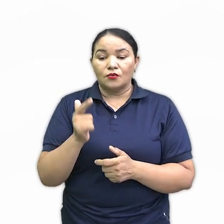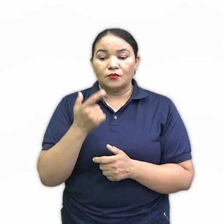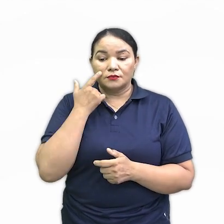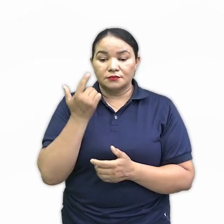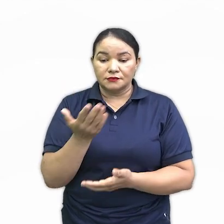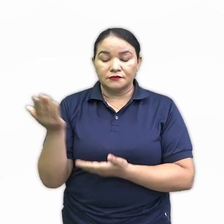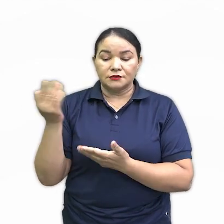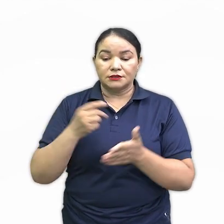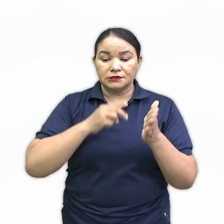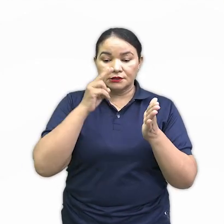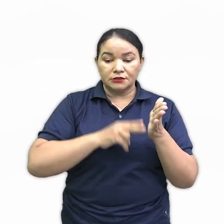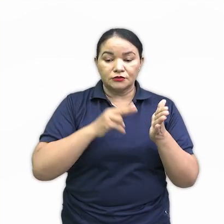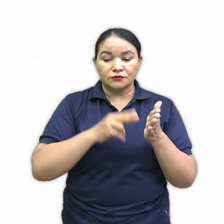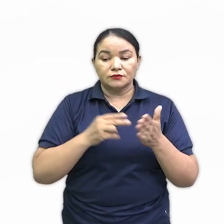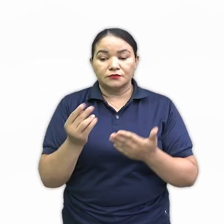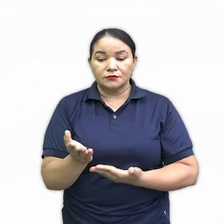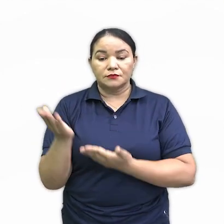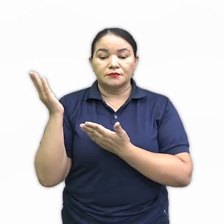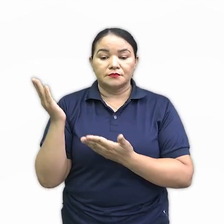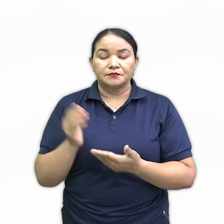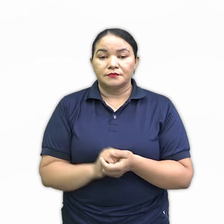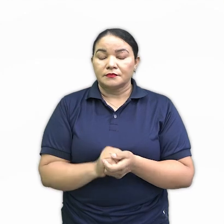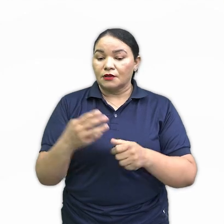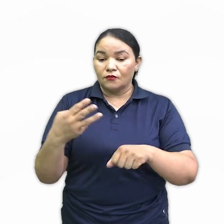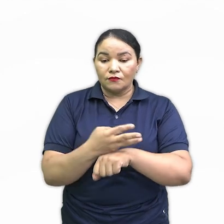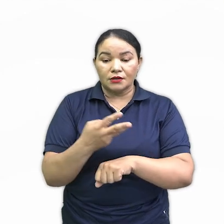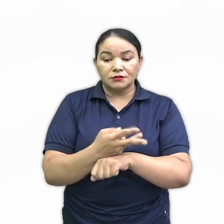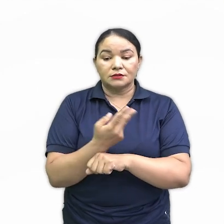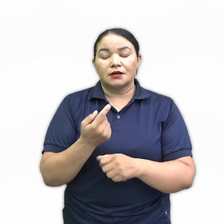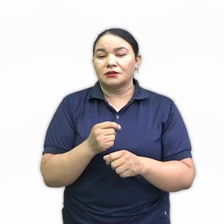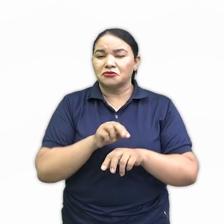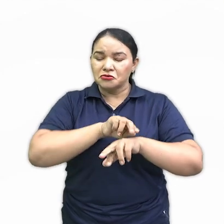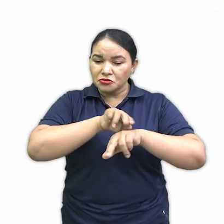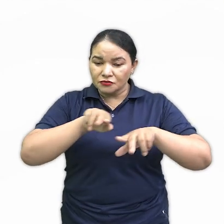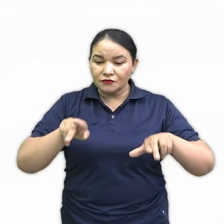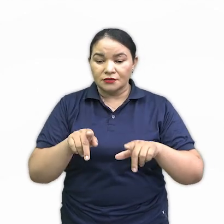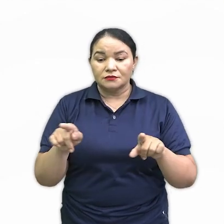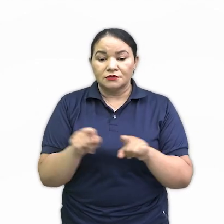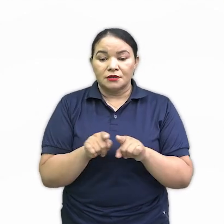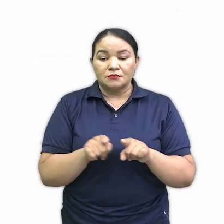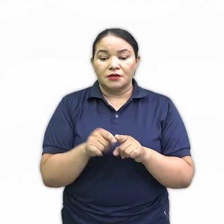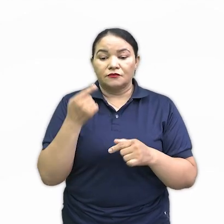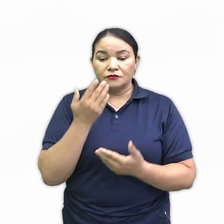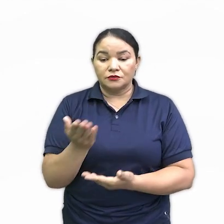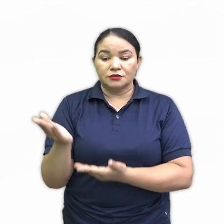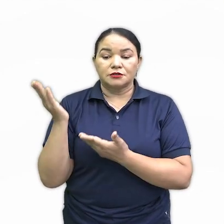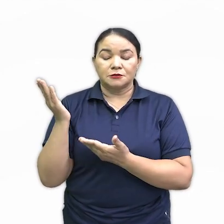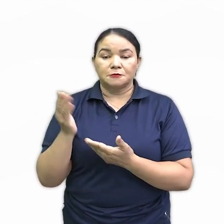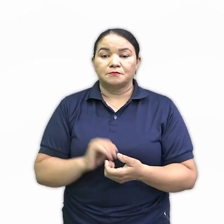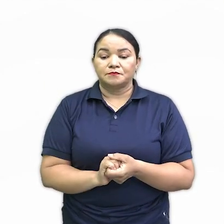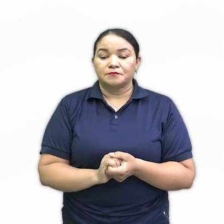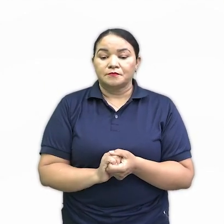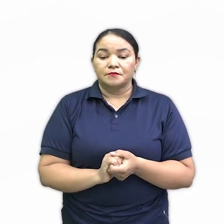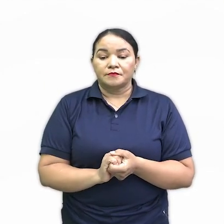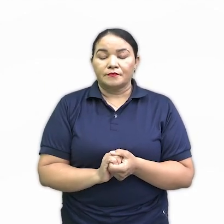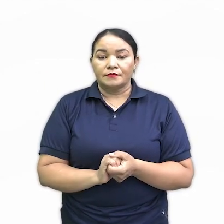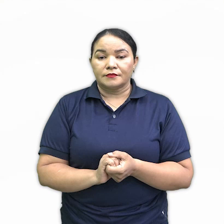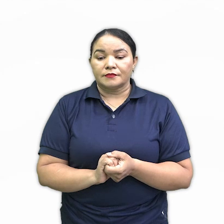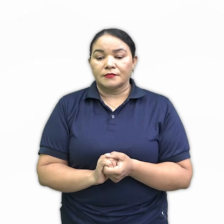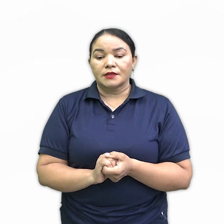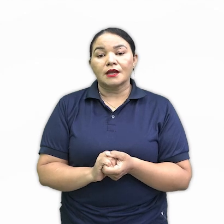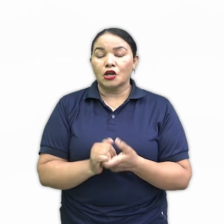apps like WhatsApp e tantos outros, né? Real-time conversations,